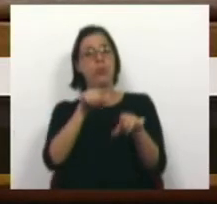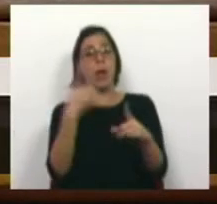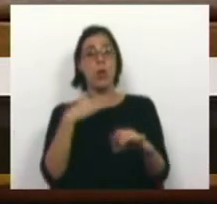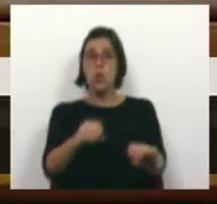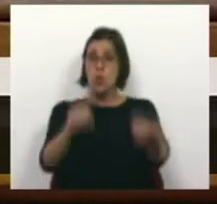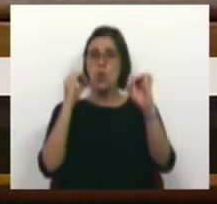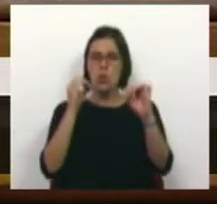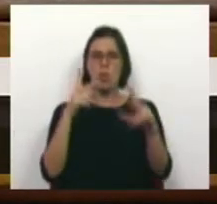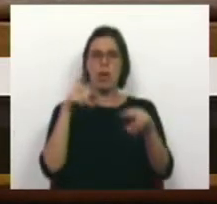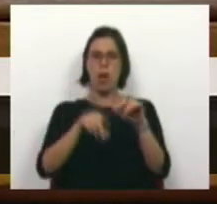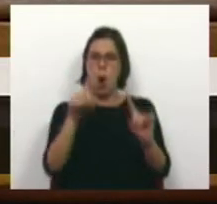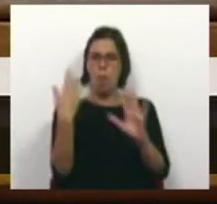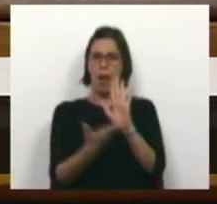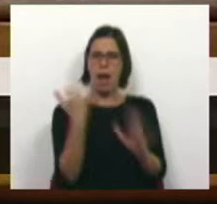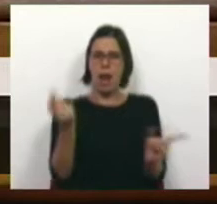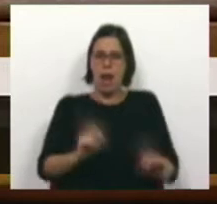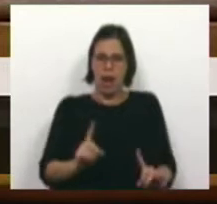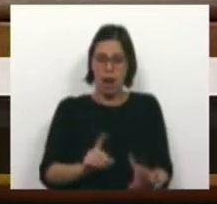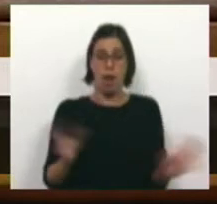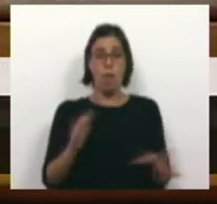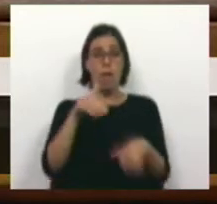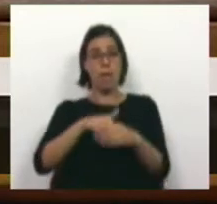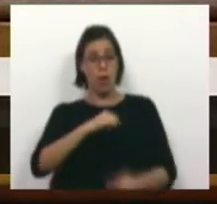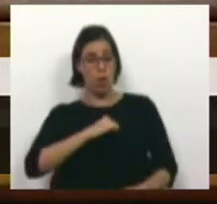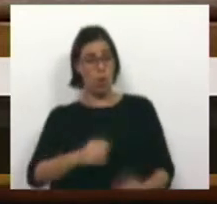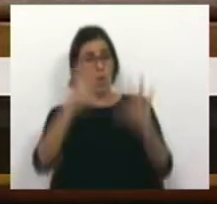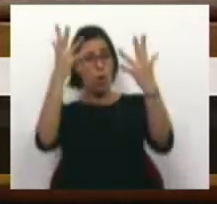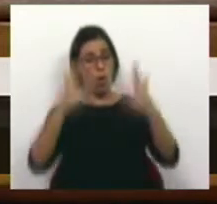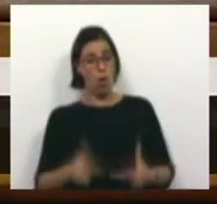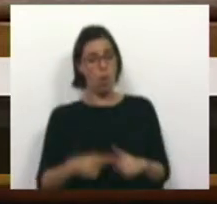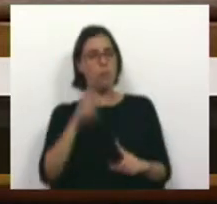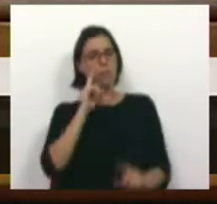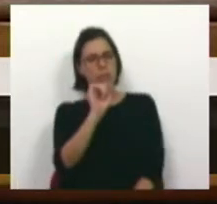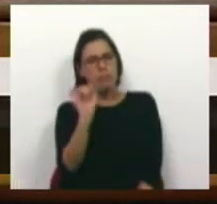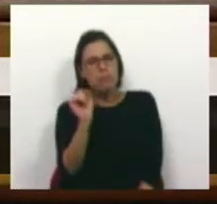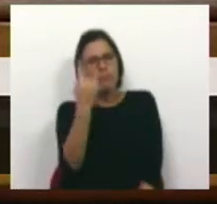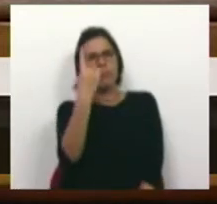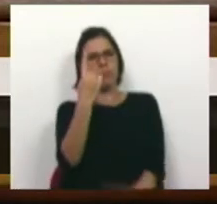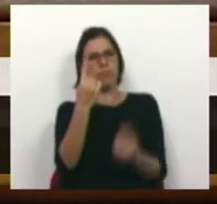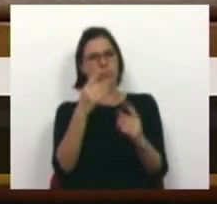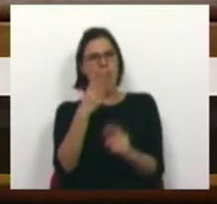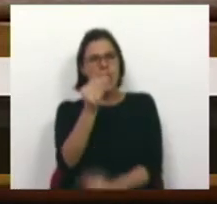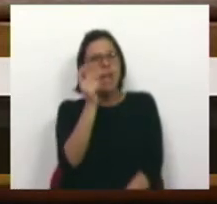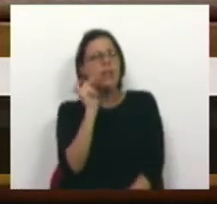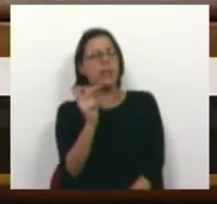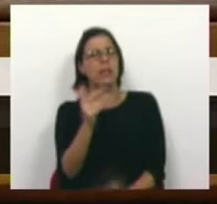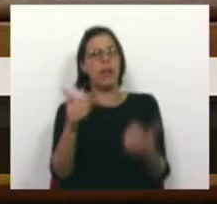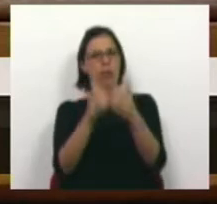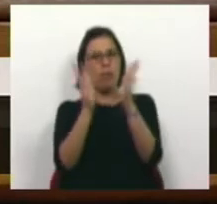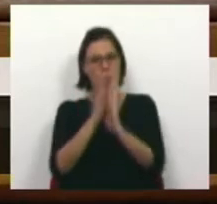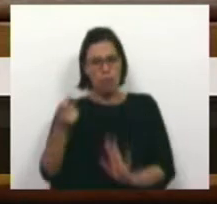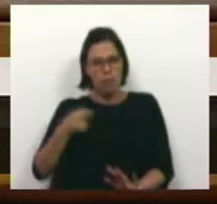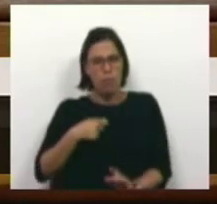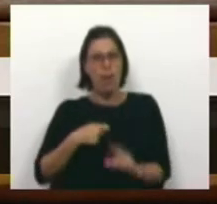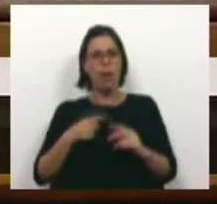nunca lhes devia ter sido tirado. Ao votar contra um orçamento que garante pela primeira vez numa década que todas as pensões